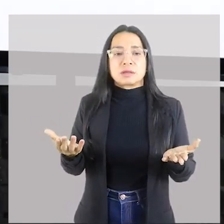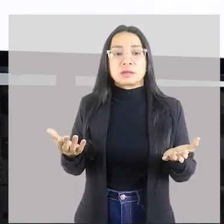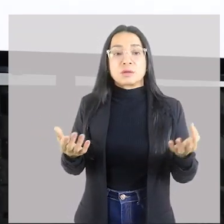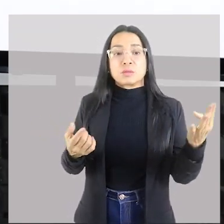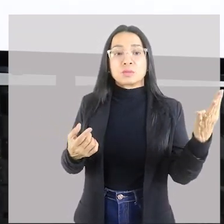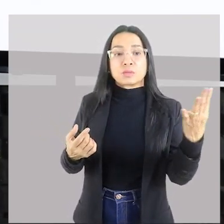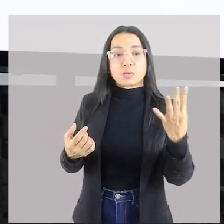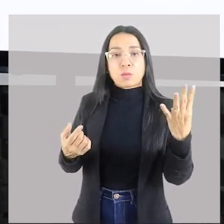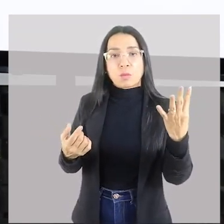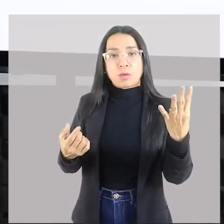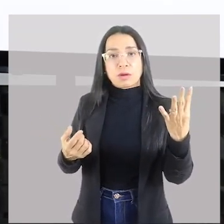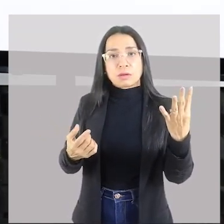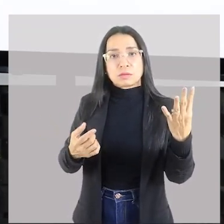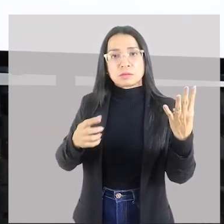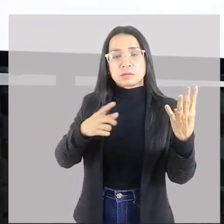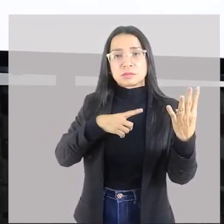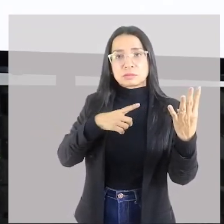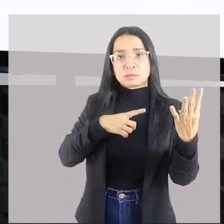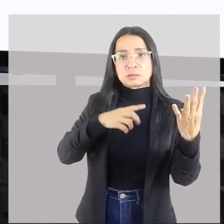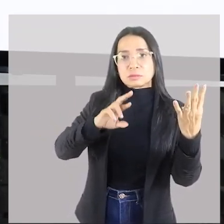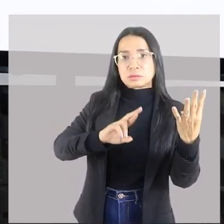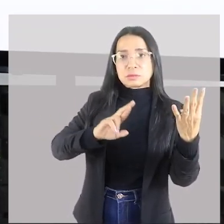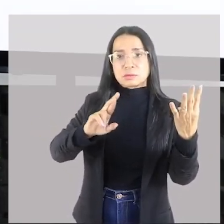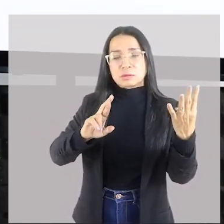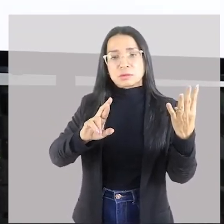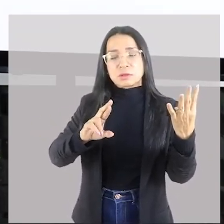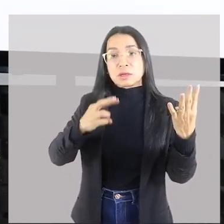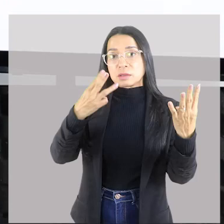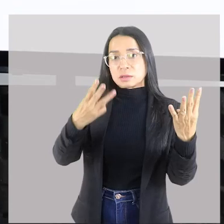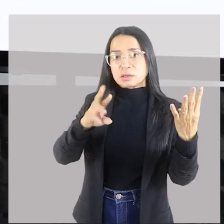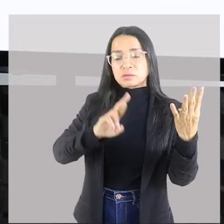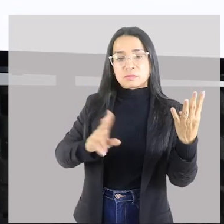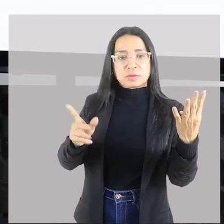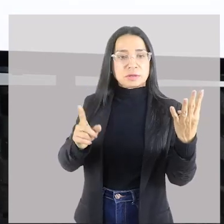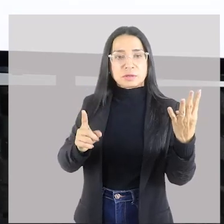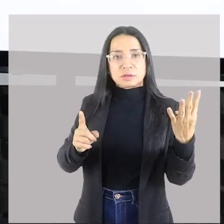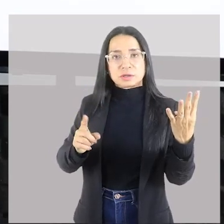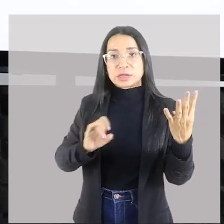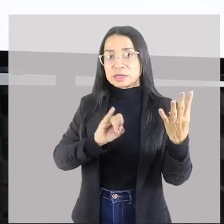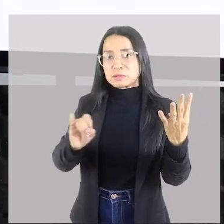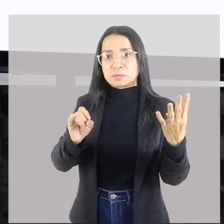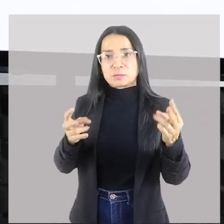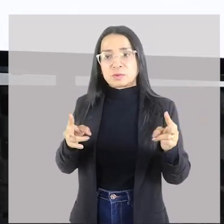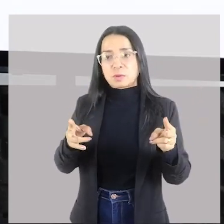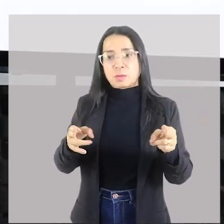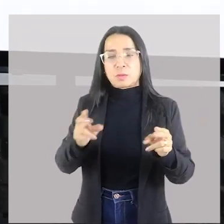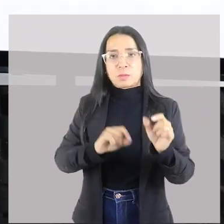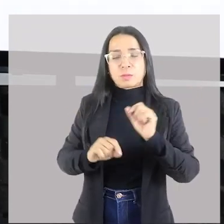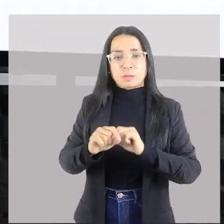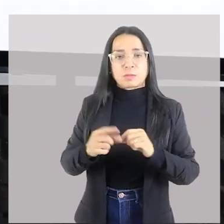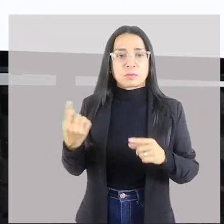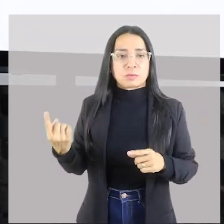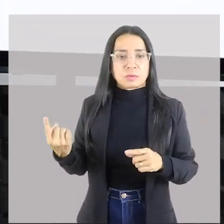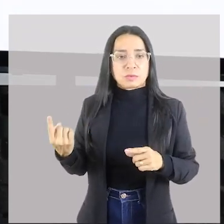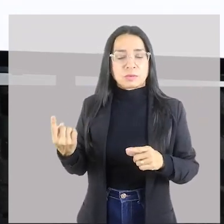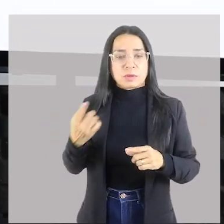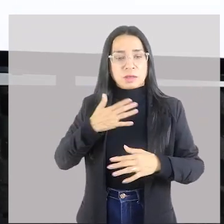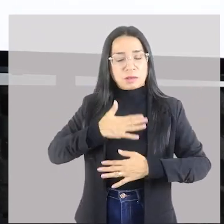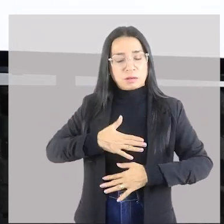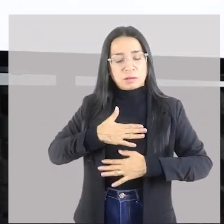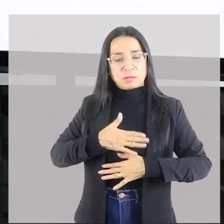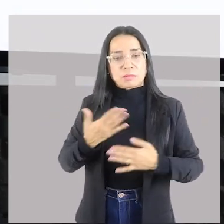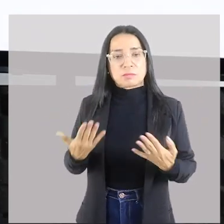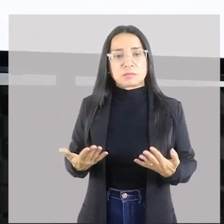eu tiver 3 diferentes, ou seja, se os ligantes desse não forem iguais aos ligantes desse, devagar para tu não te perder.